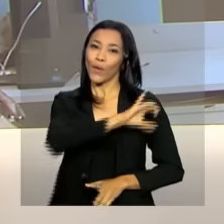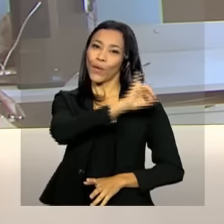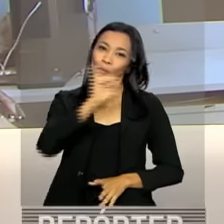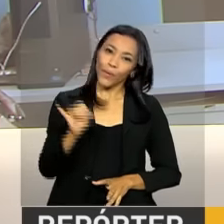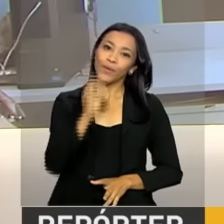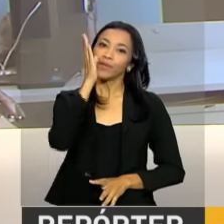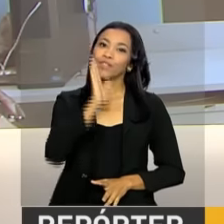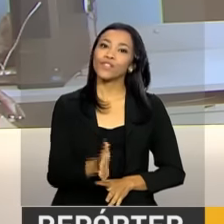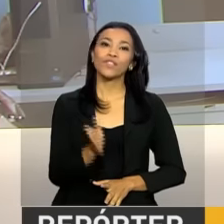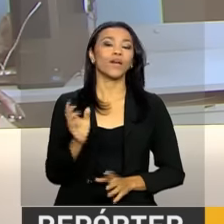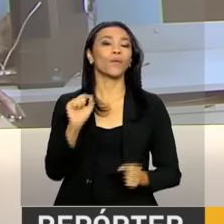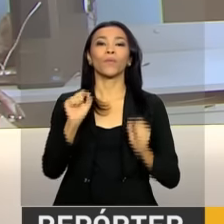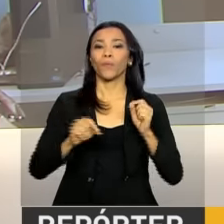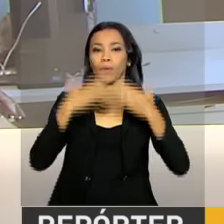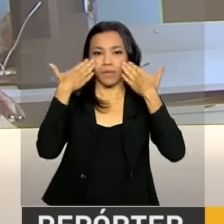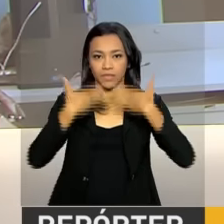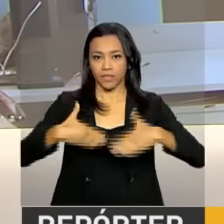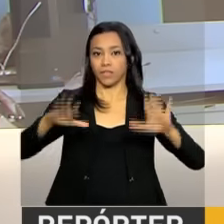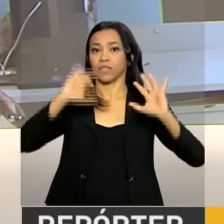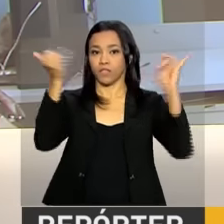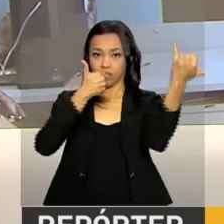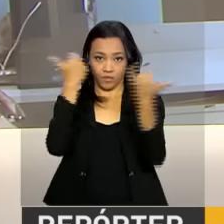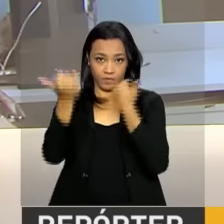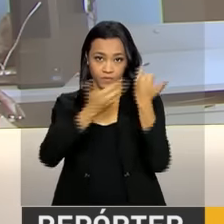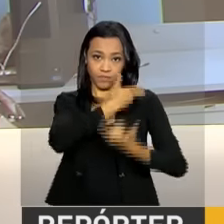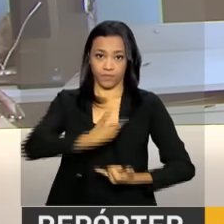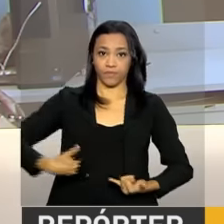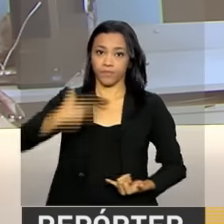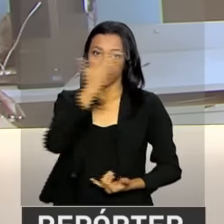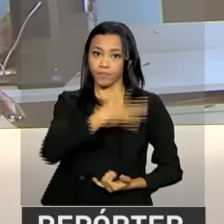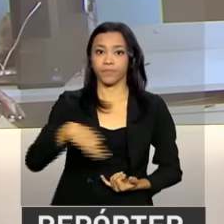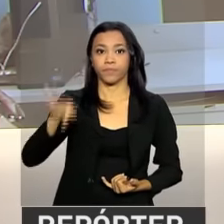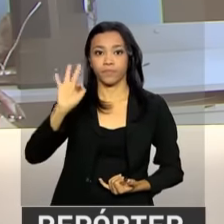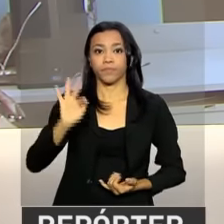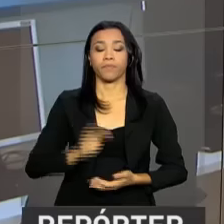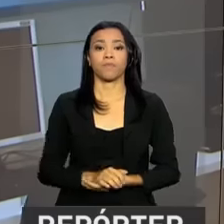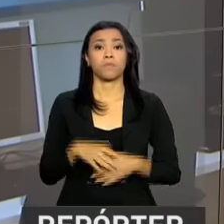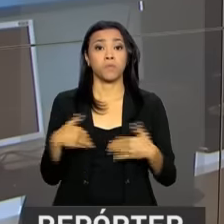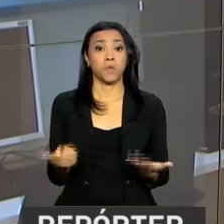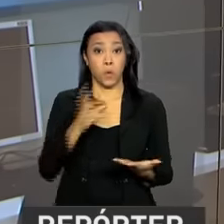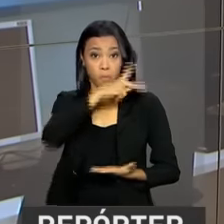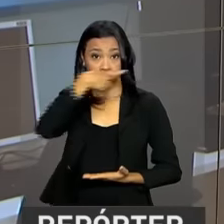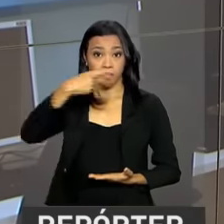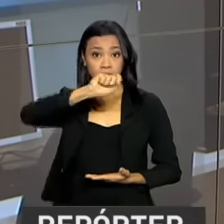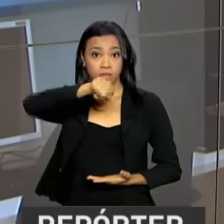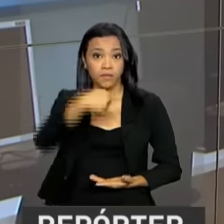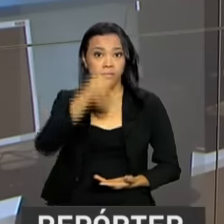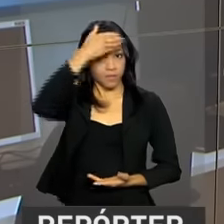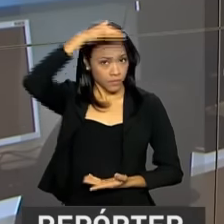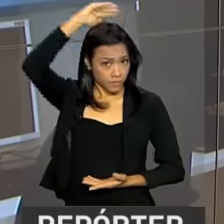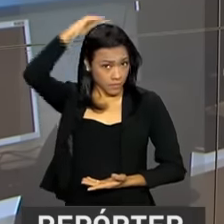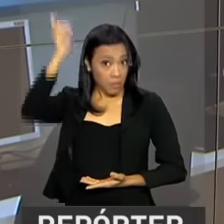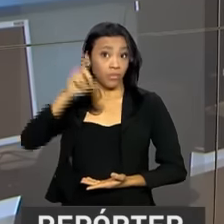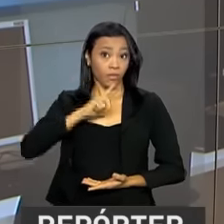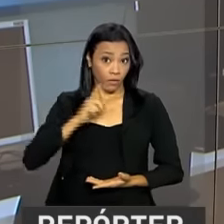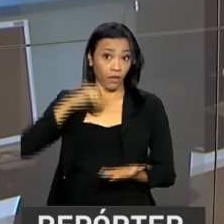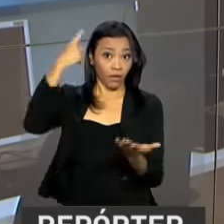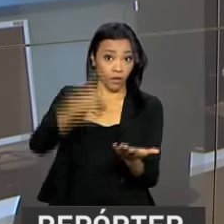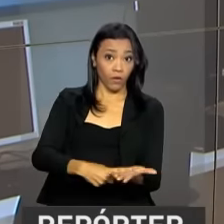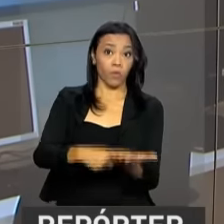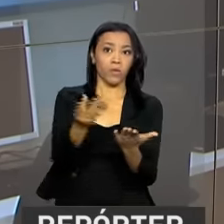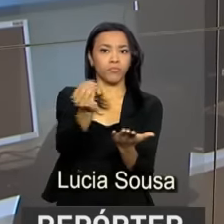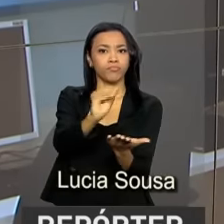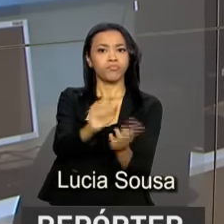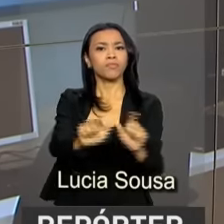Olá estamos de volta com o repórter NBR e as notícias do governo federal o presidente em exercício Michel Temer tem agenda hoje no